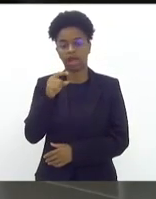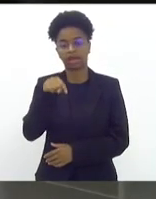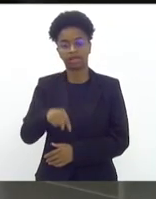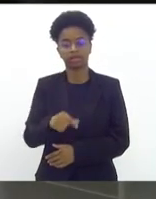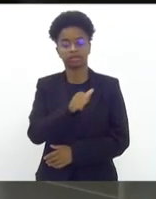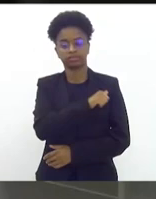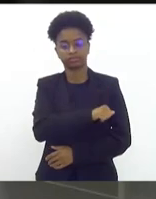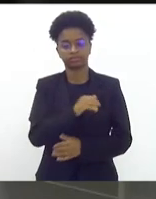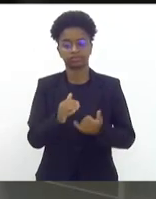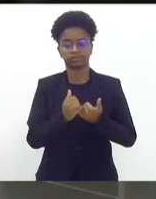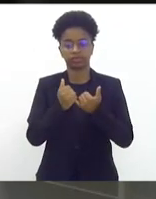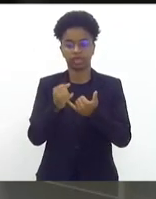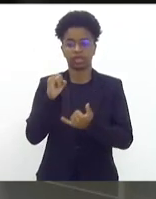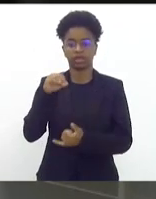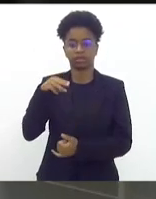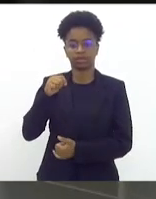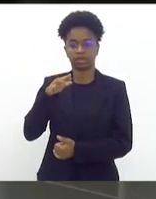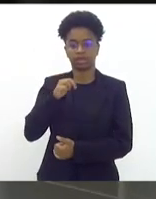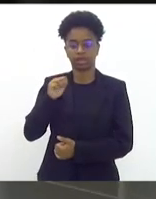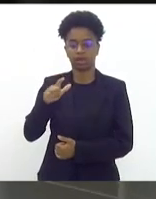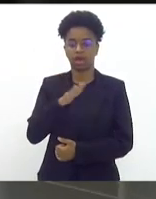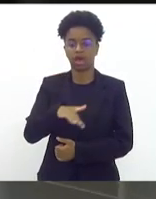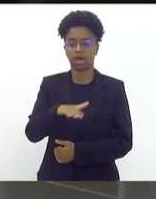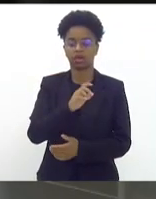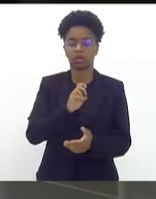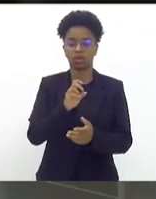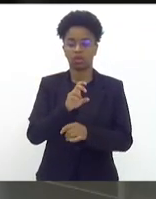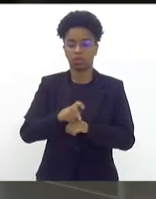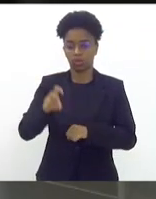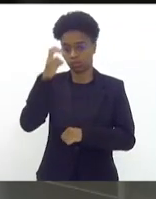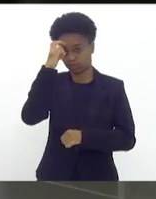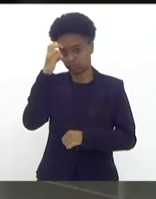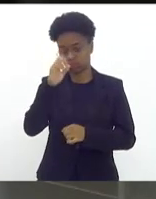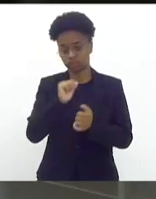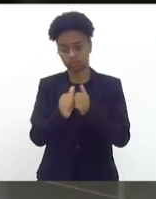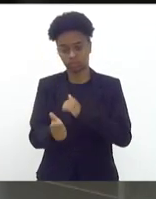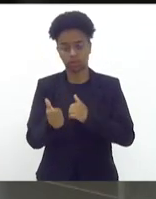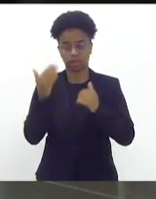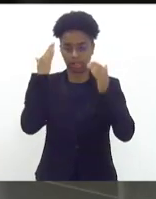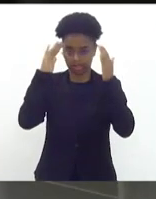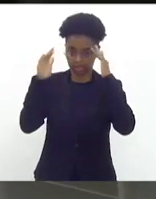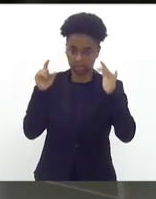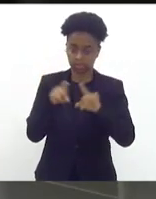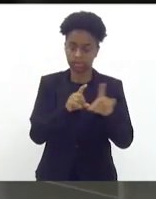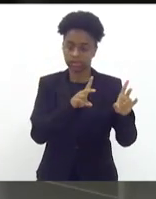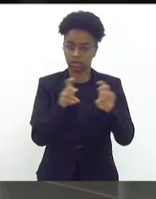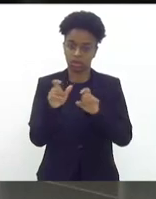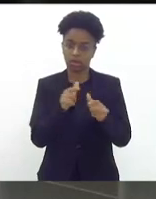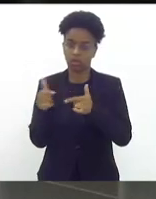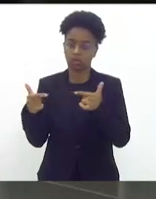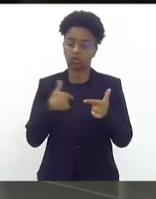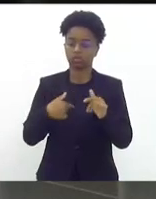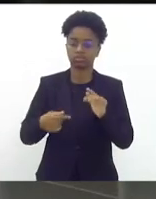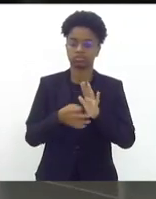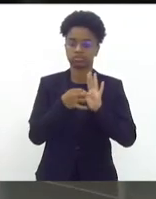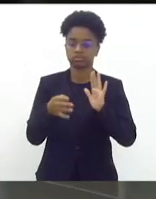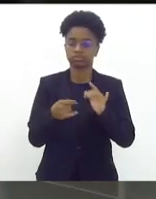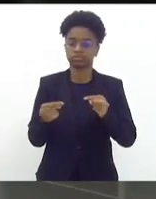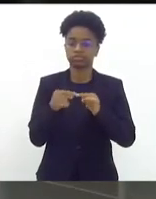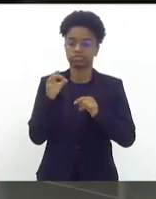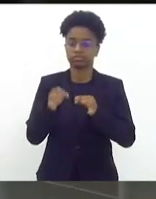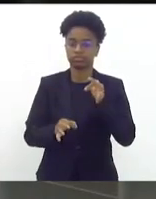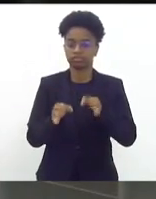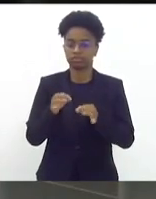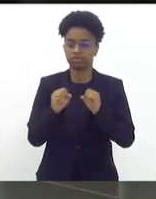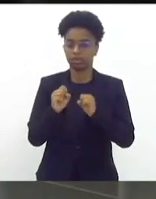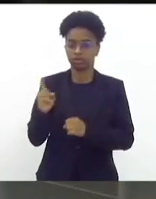imaterial para fins de preservação da cultura, do lazer e do esporte, o Yacht Club do Rio de Janeiro e da outras providências, meu parecer, pela juridicidade. Senhor presidente.